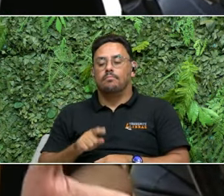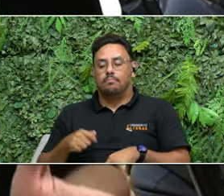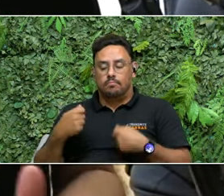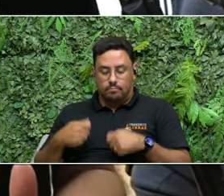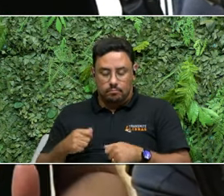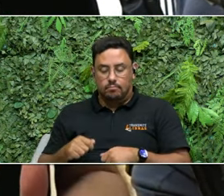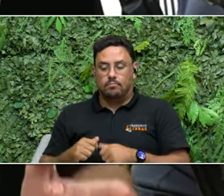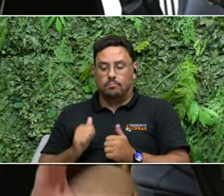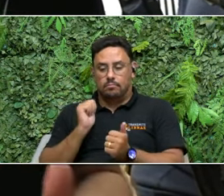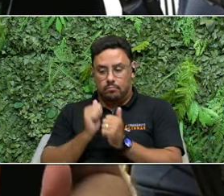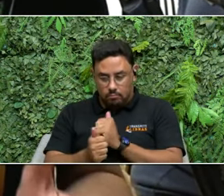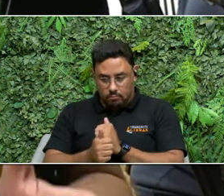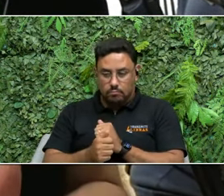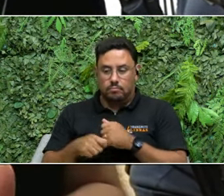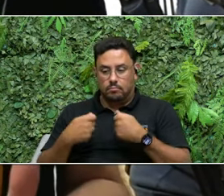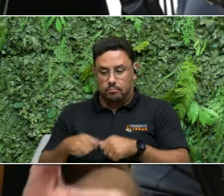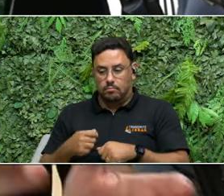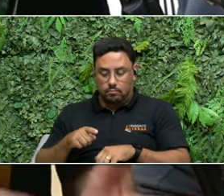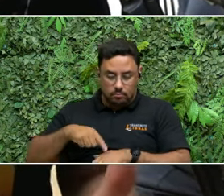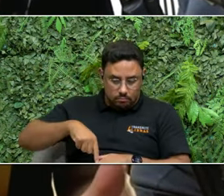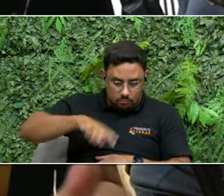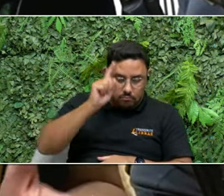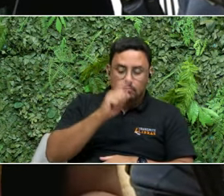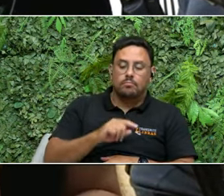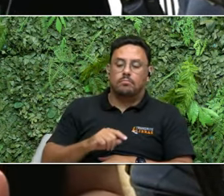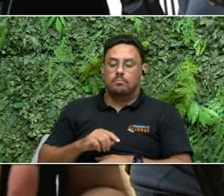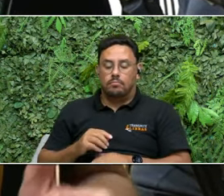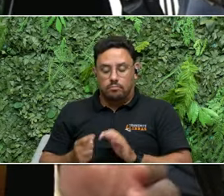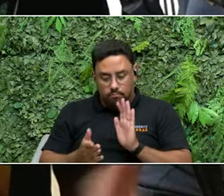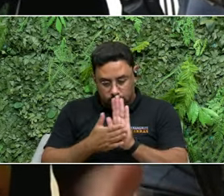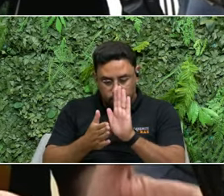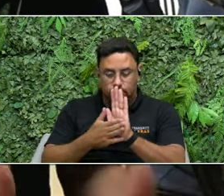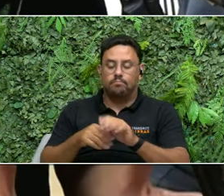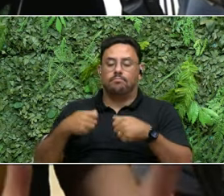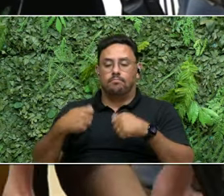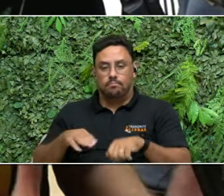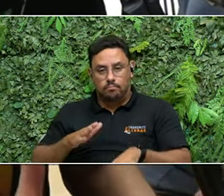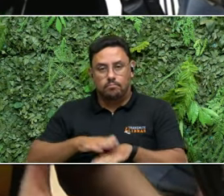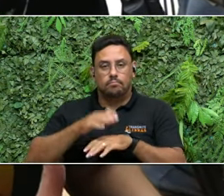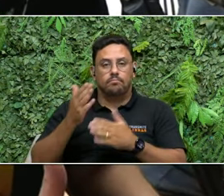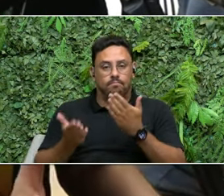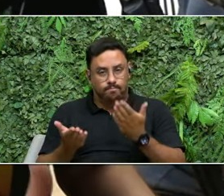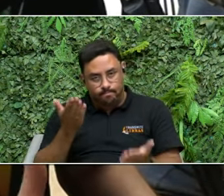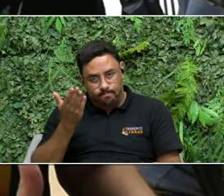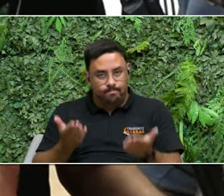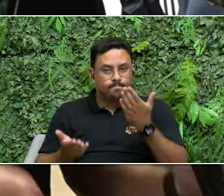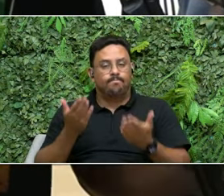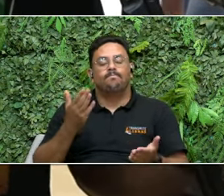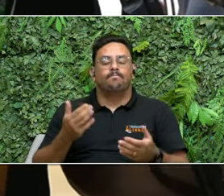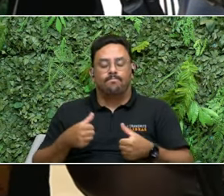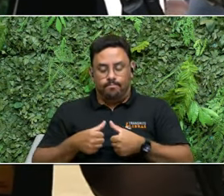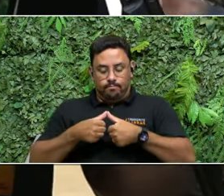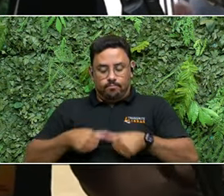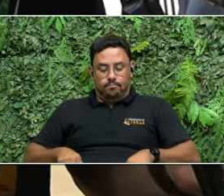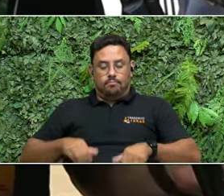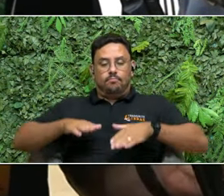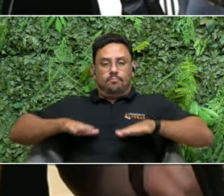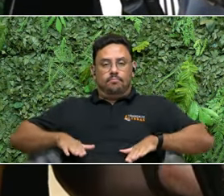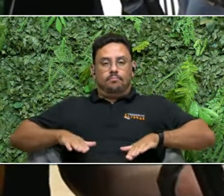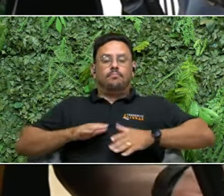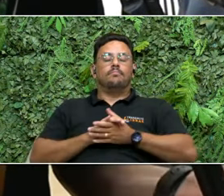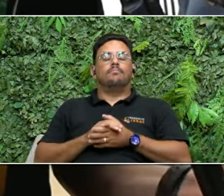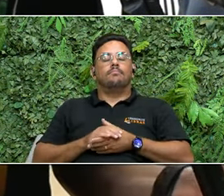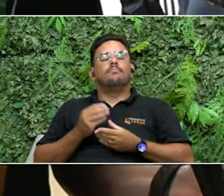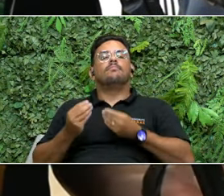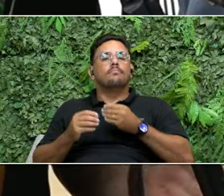precisa precisa ir para cima precisa propor e precisa ser mais equilibrado defensivamente